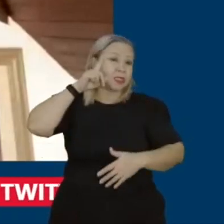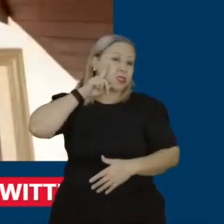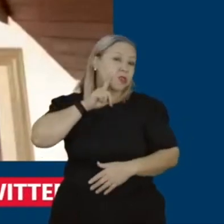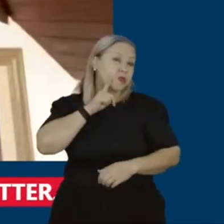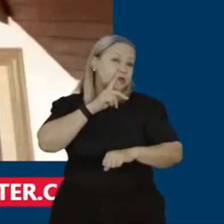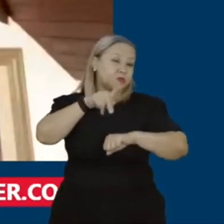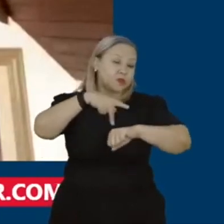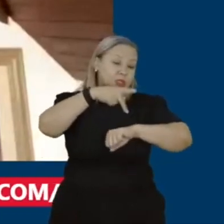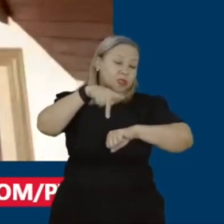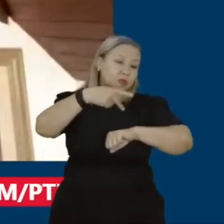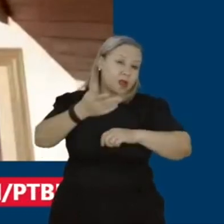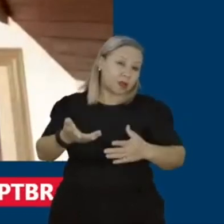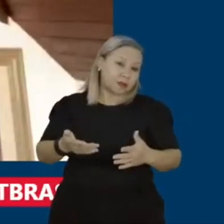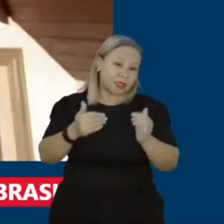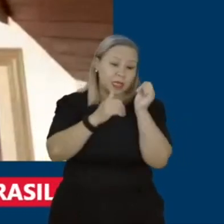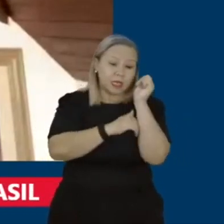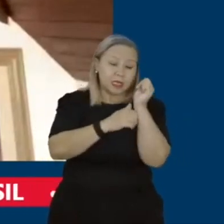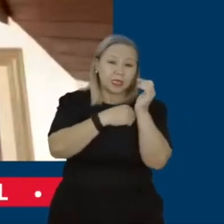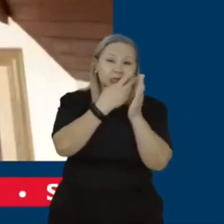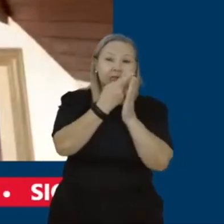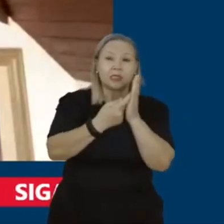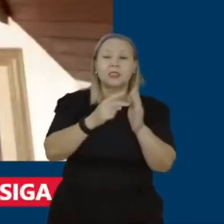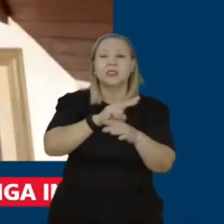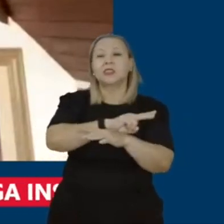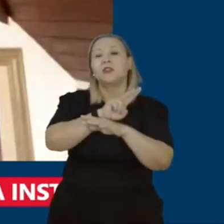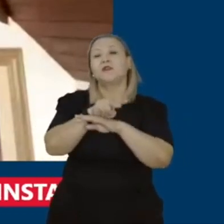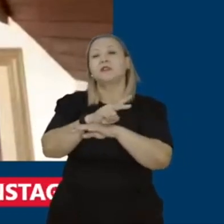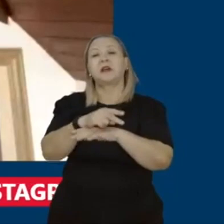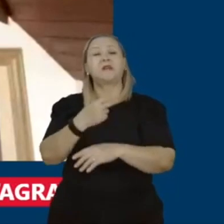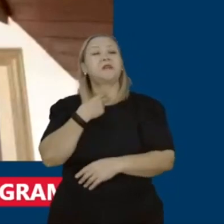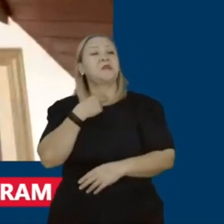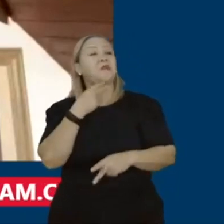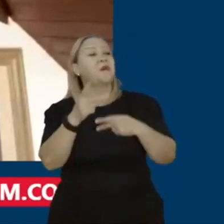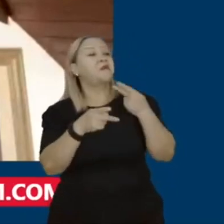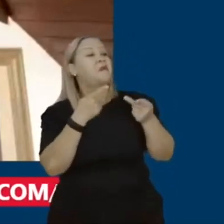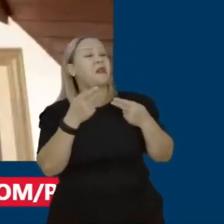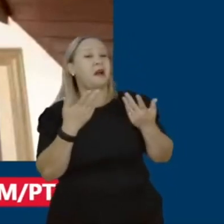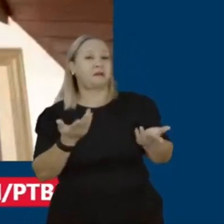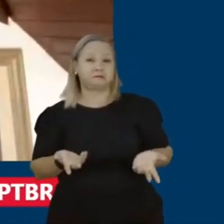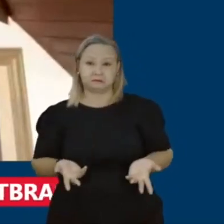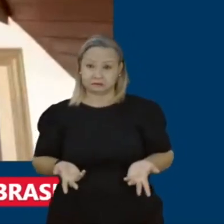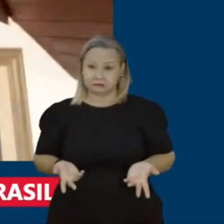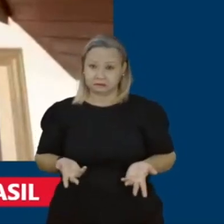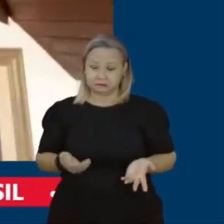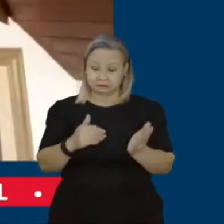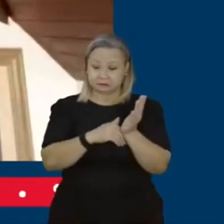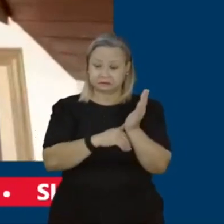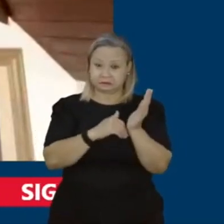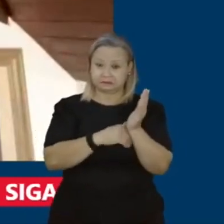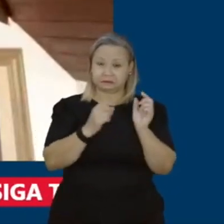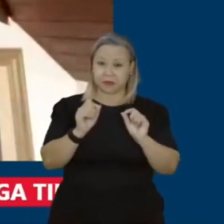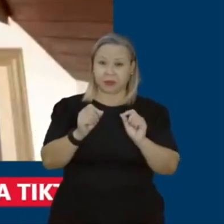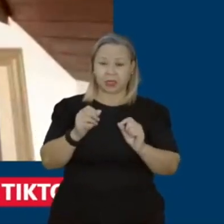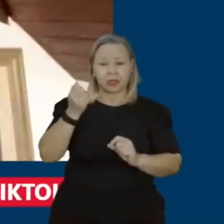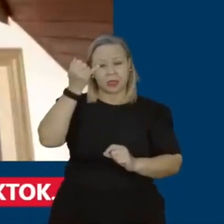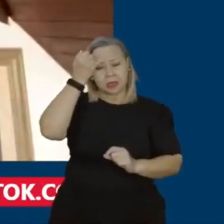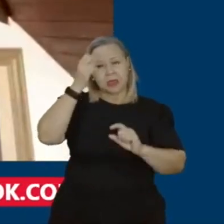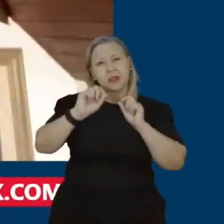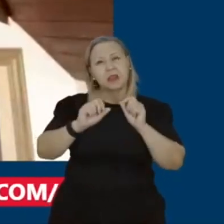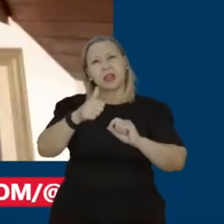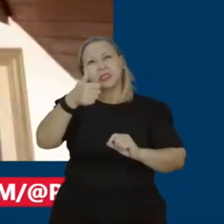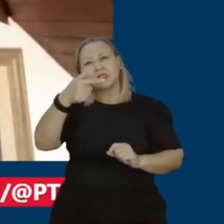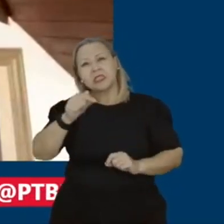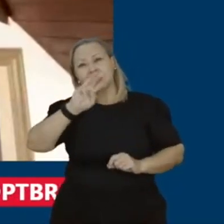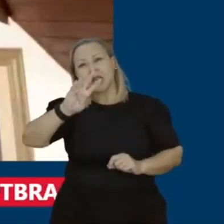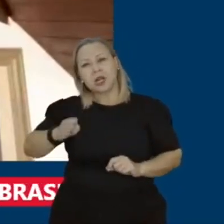sigilo fiscal. Dizem eles que não pode dizer de quem eles não estão cobrando. Para você ter uma ideia do que é 17 bilhões,